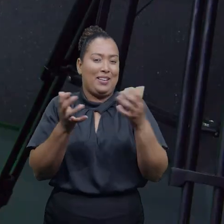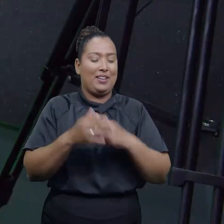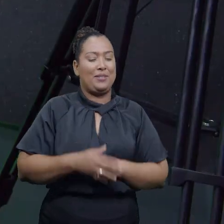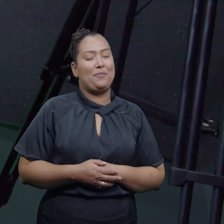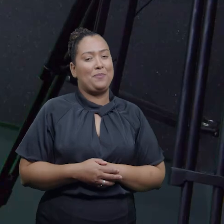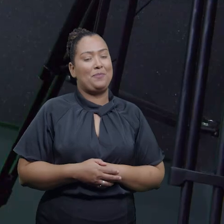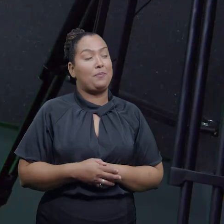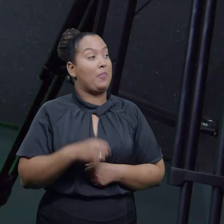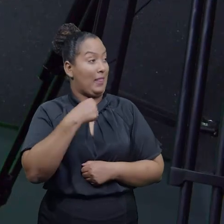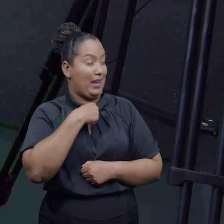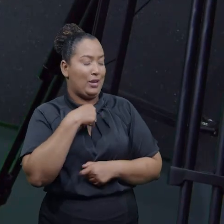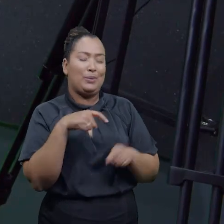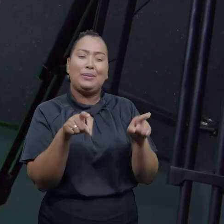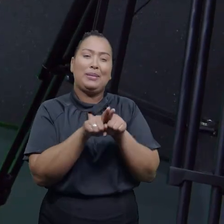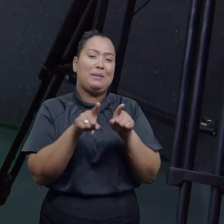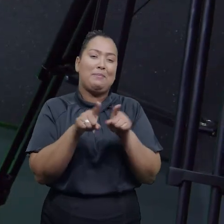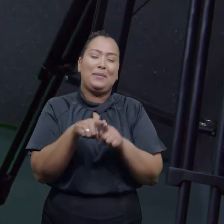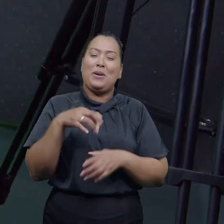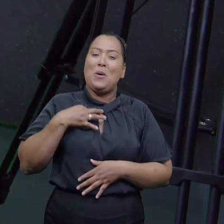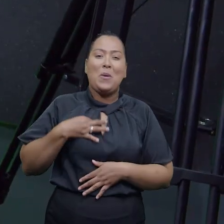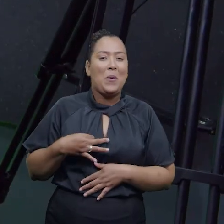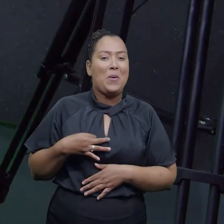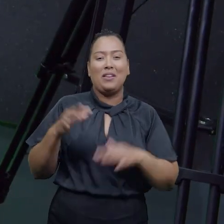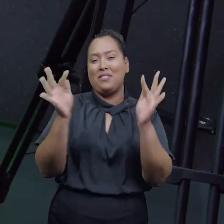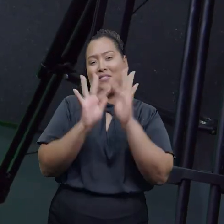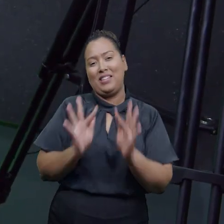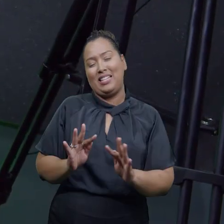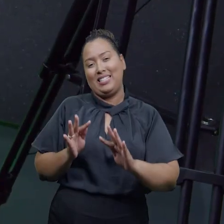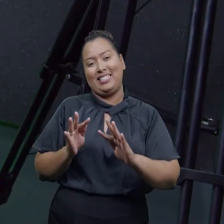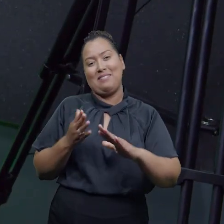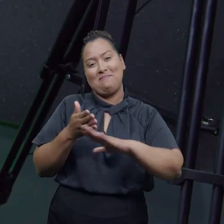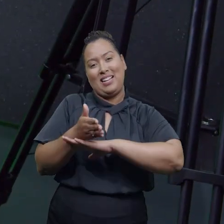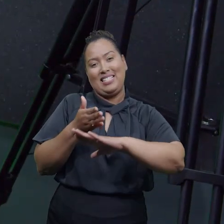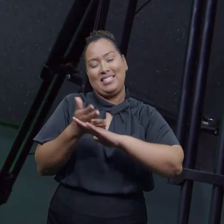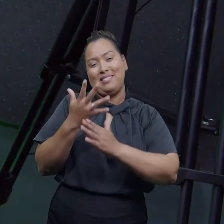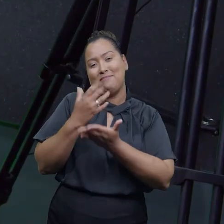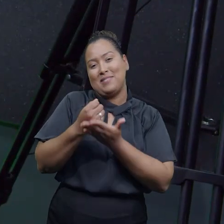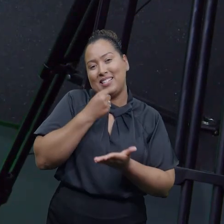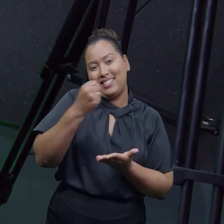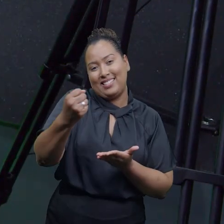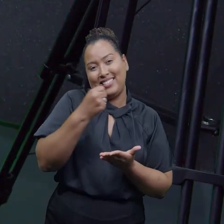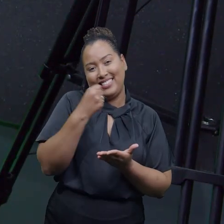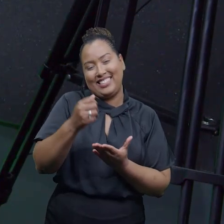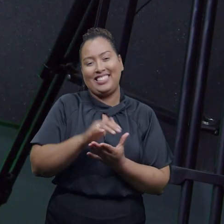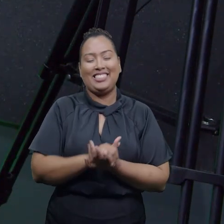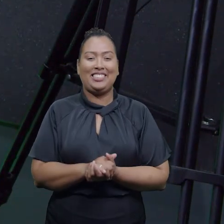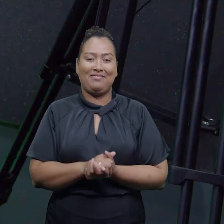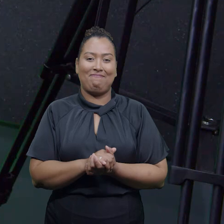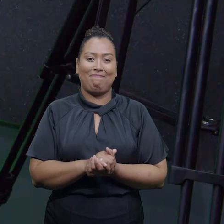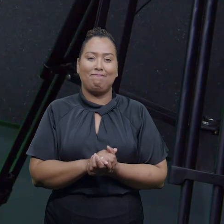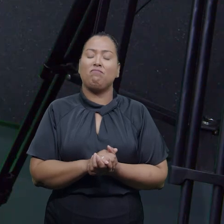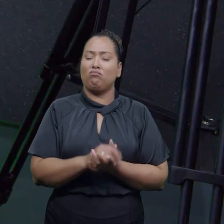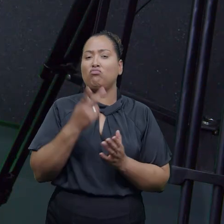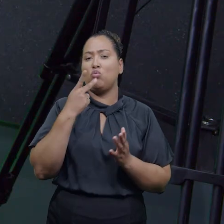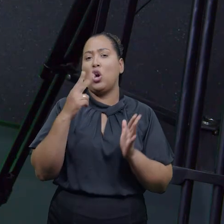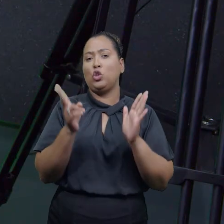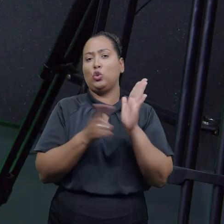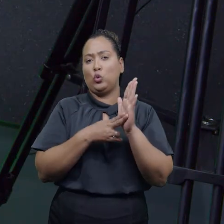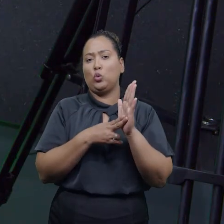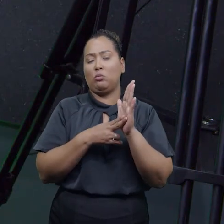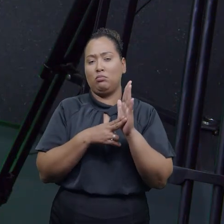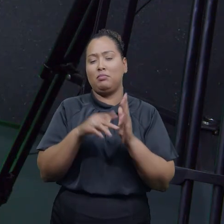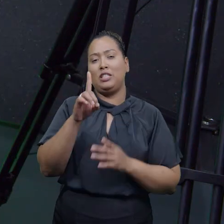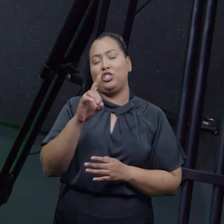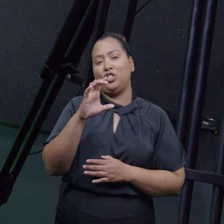Prazer enorme participar do podcast aqui. Eu faço o meu reconhecimento da qualidade e